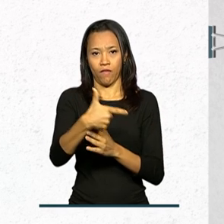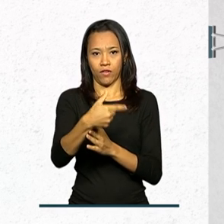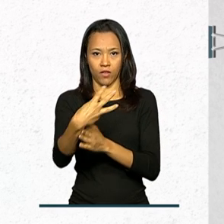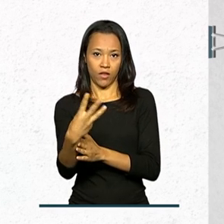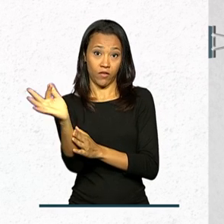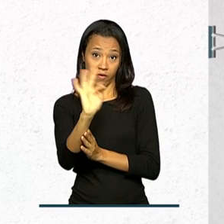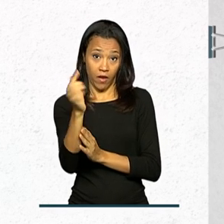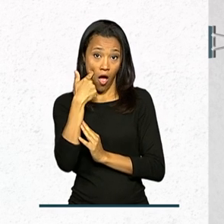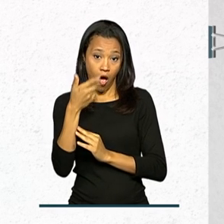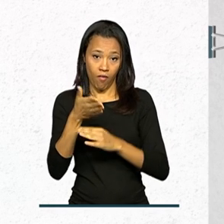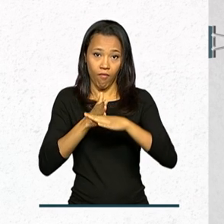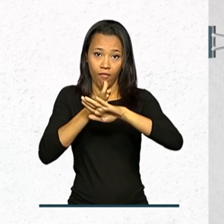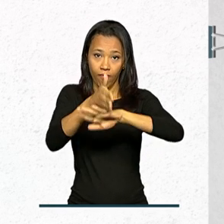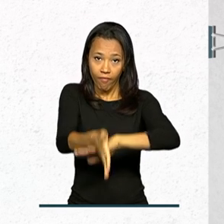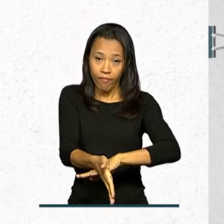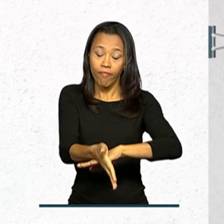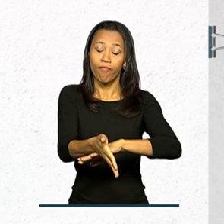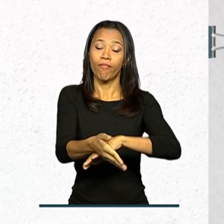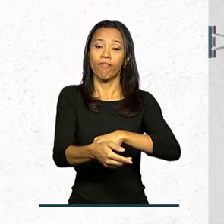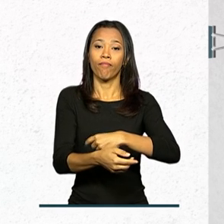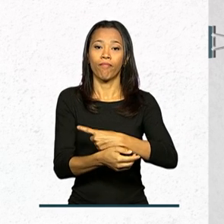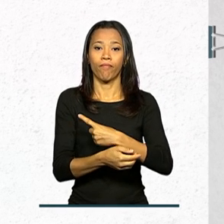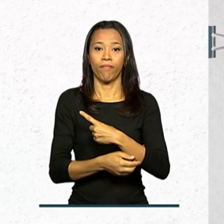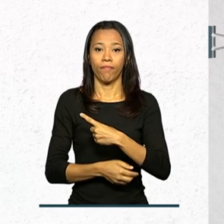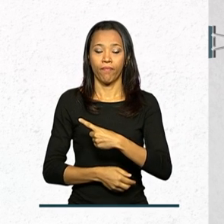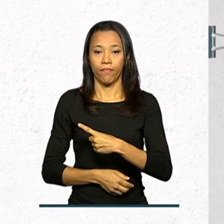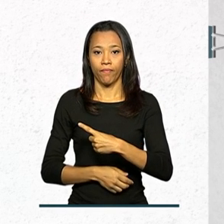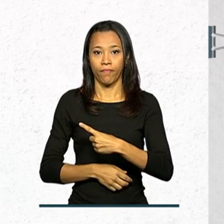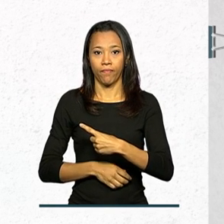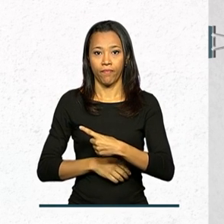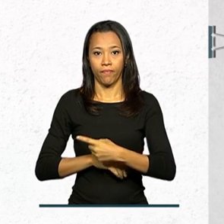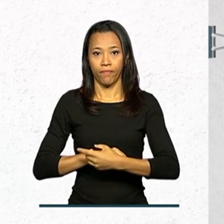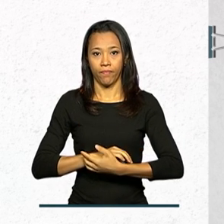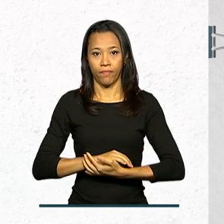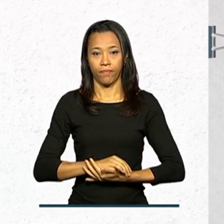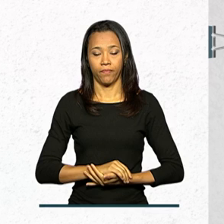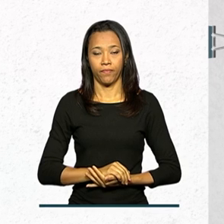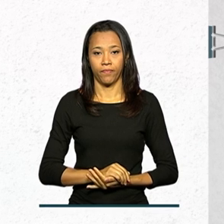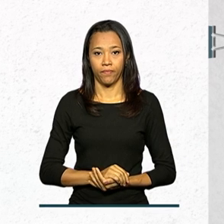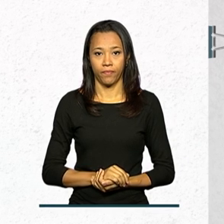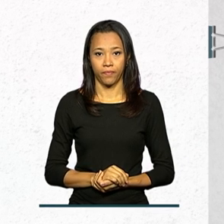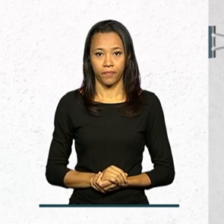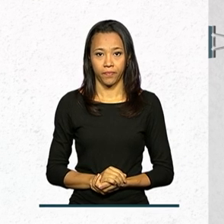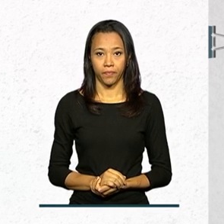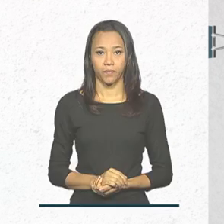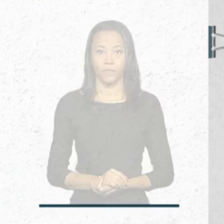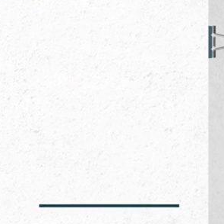fevereiro no endereço prêmiomercosul.cnpq.br.